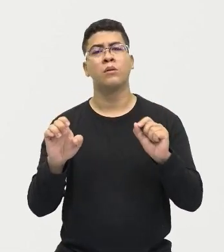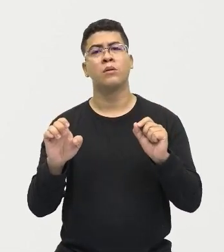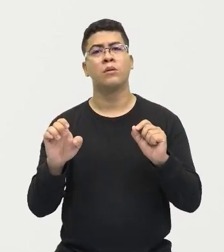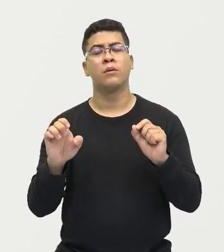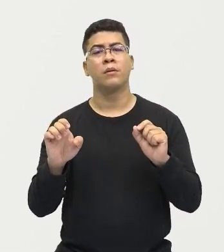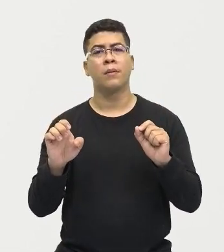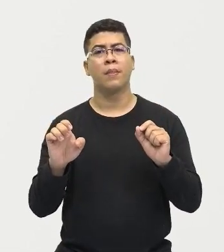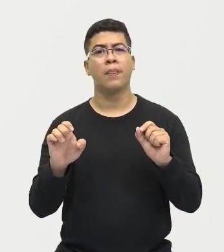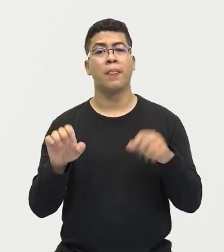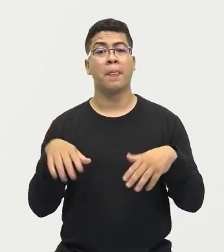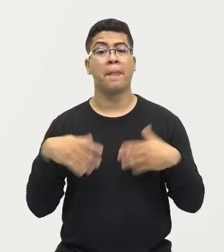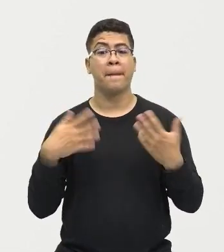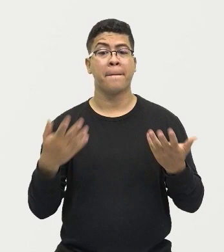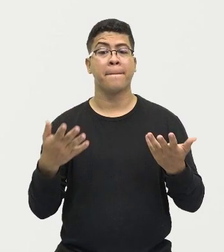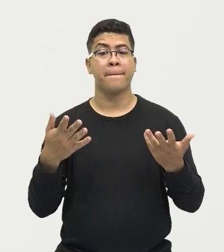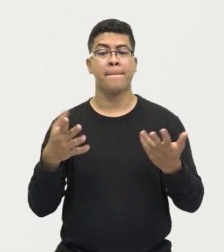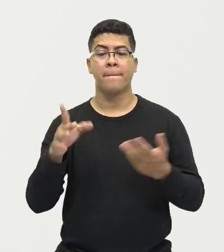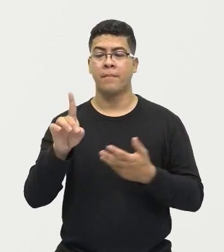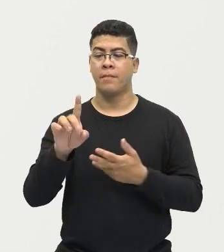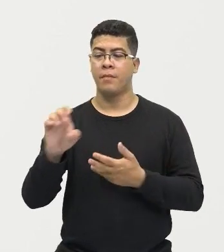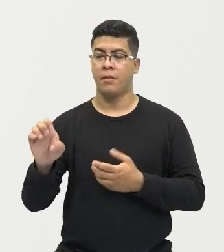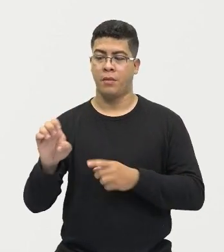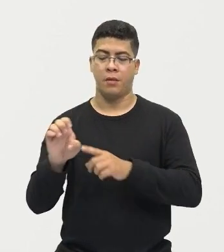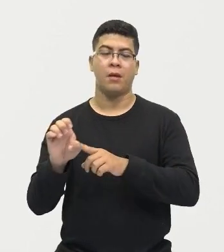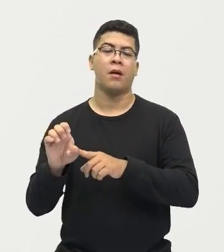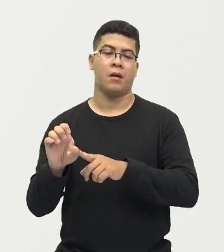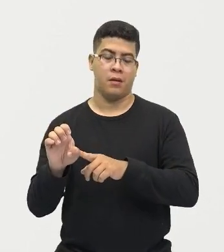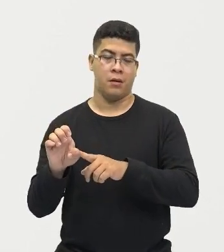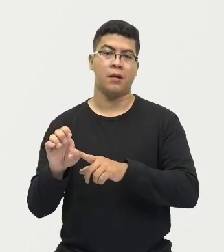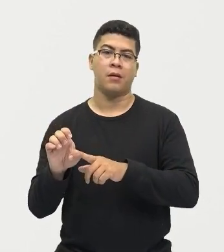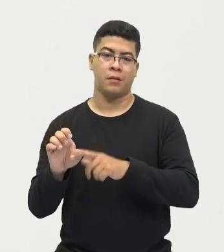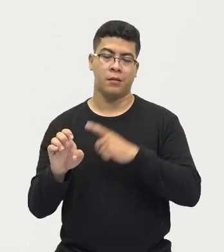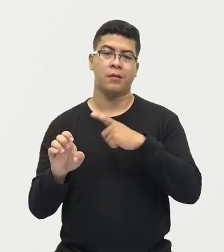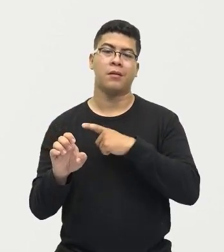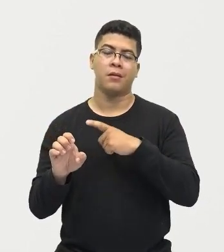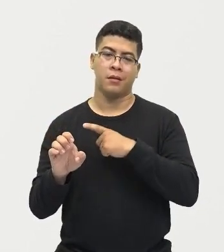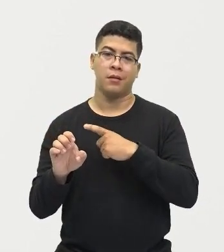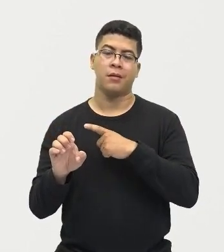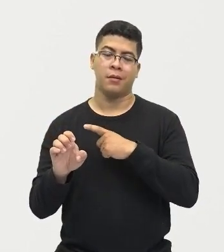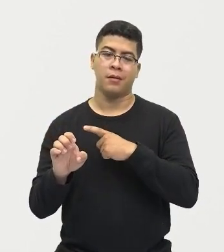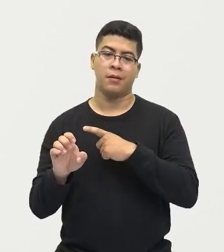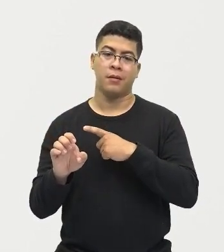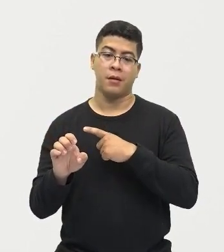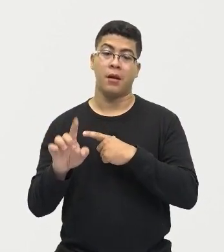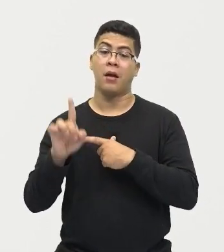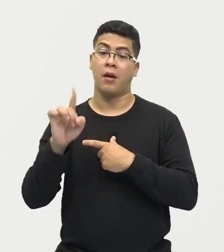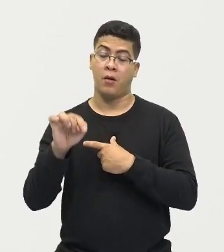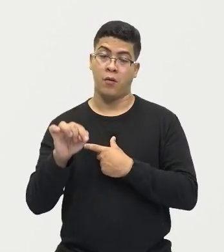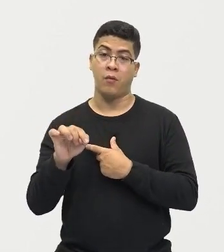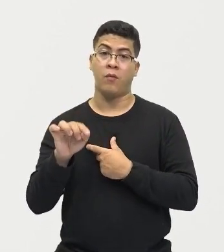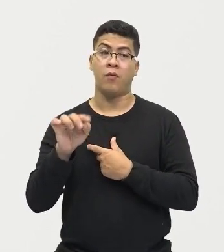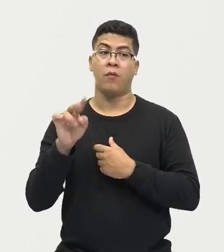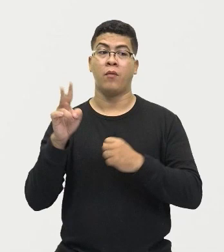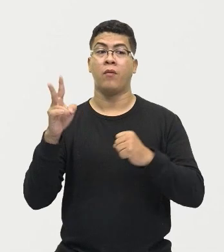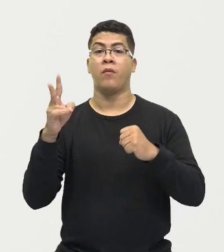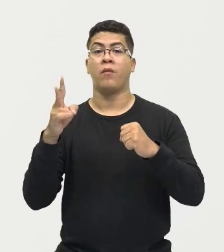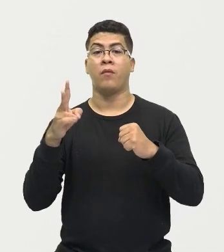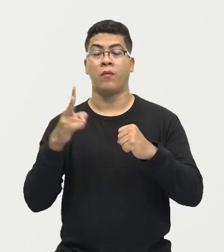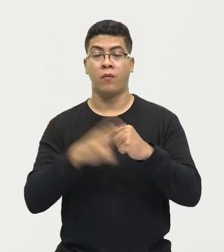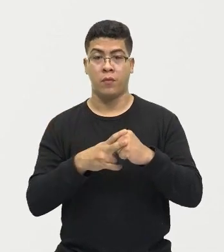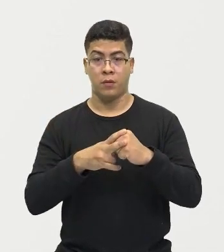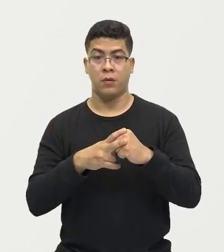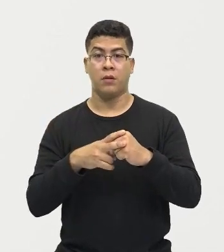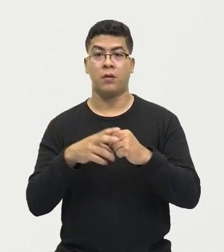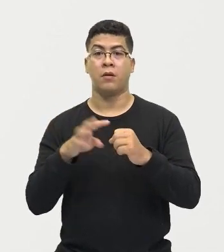Tem preposição? Tem. Então ele vai, é um verbo transitivo, porque ele precisa de complemento. Se eu falar só todos